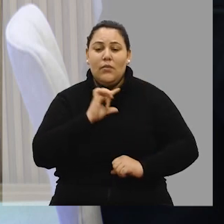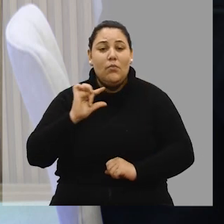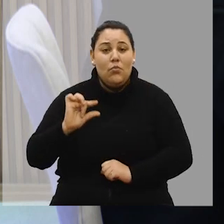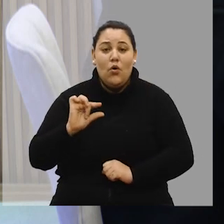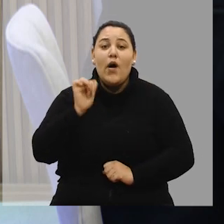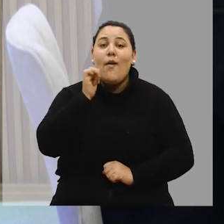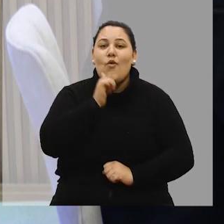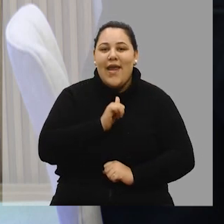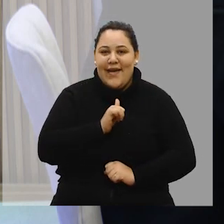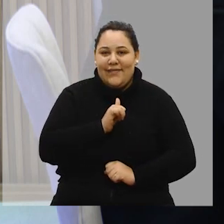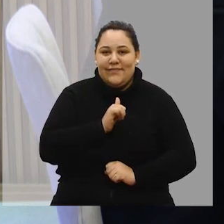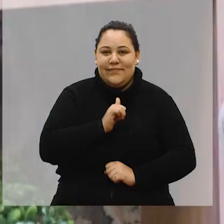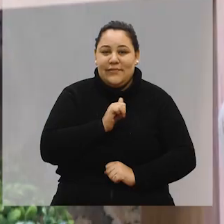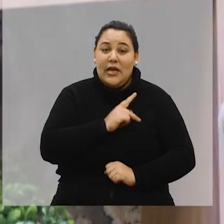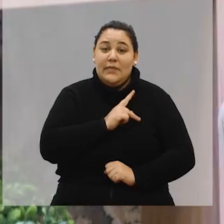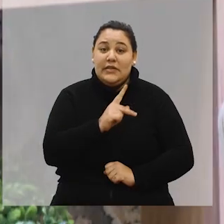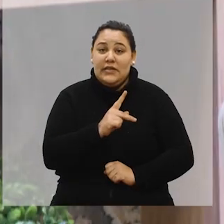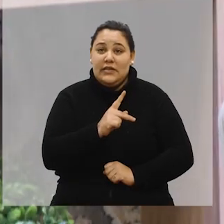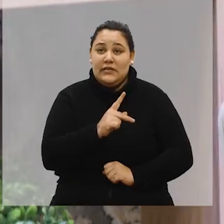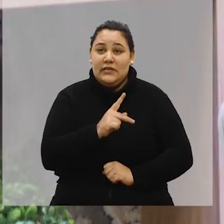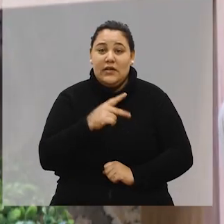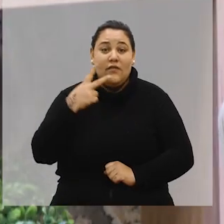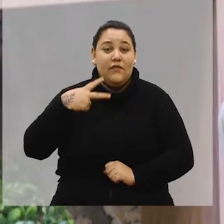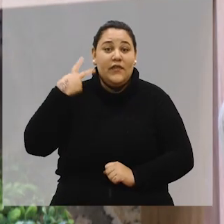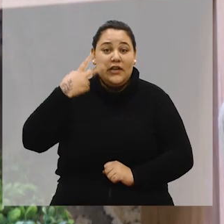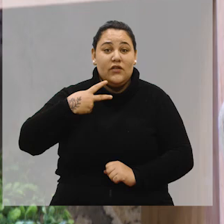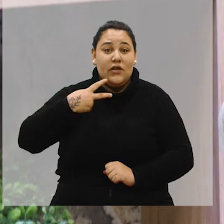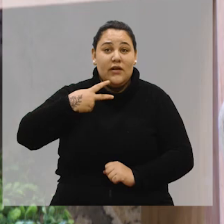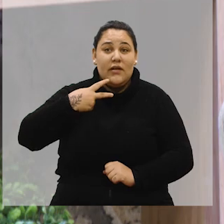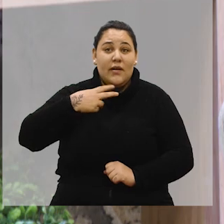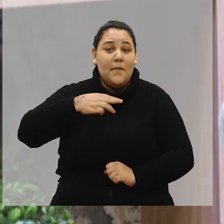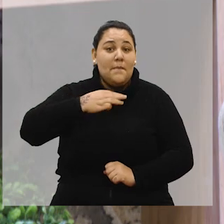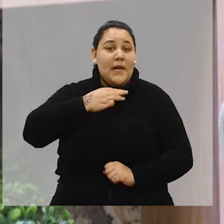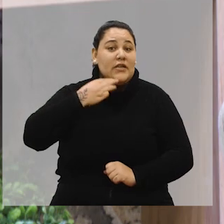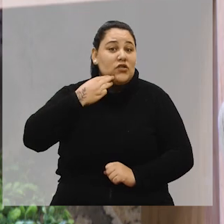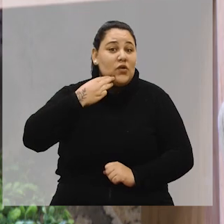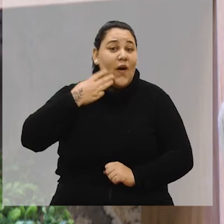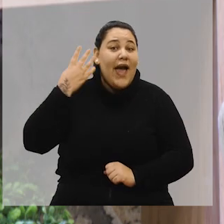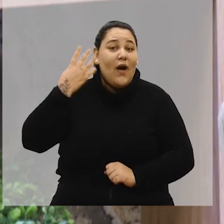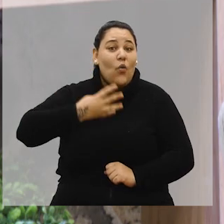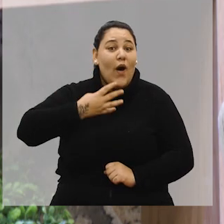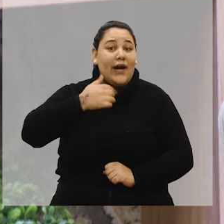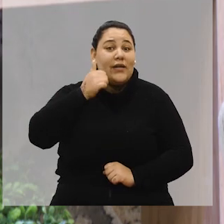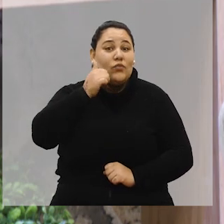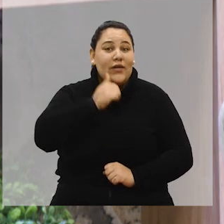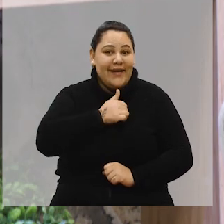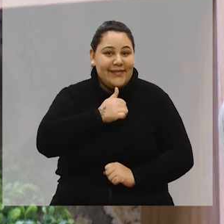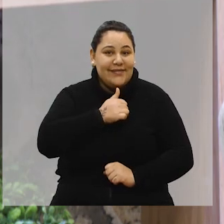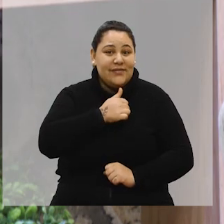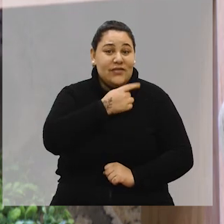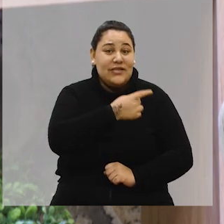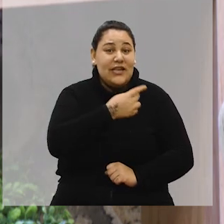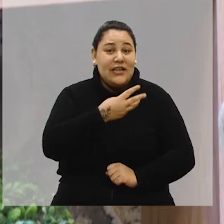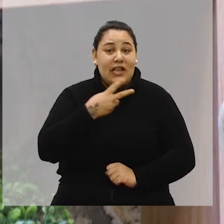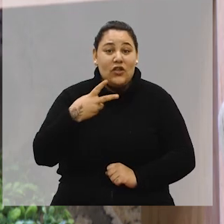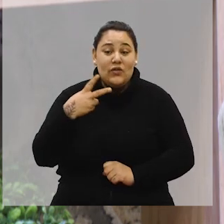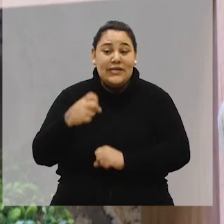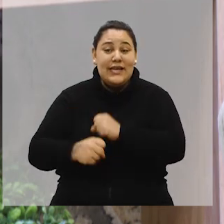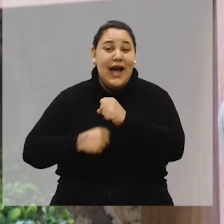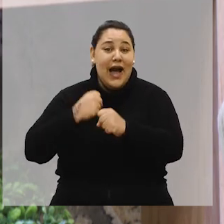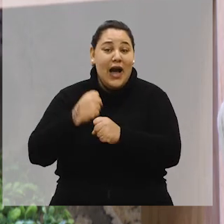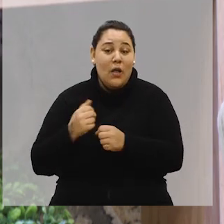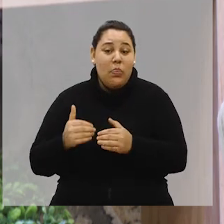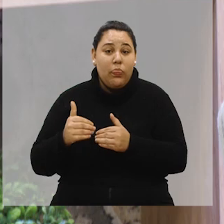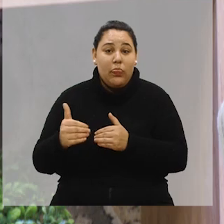pouquíssimas mulheres na presidência. A vereadora Marisol Santos é a 4ª mulher em 132 anos de parlamento a presidir